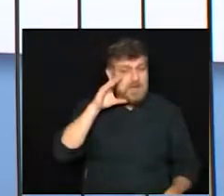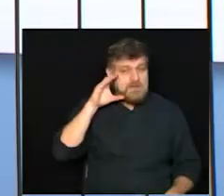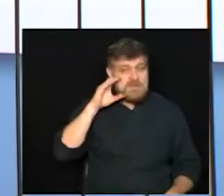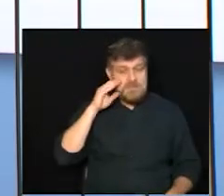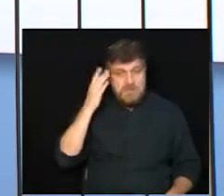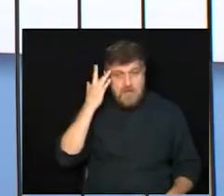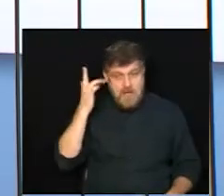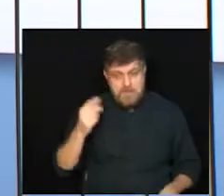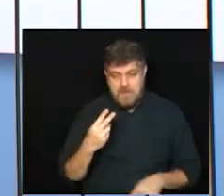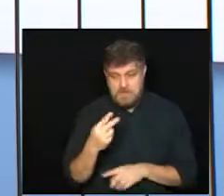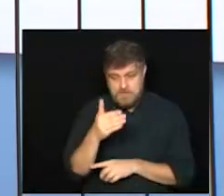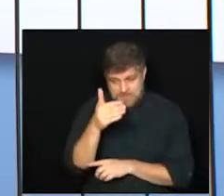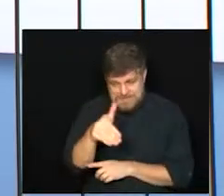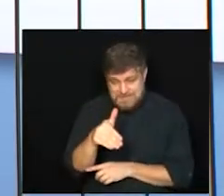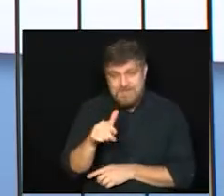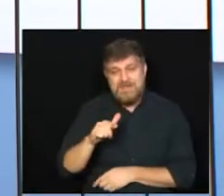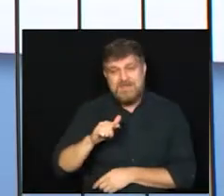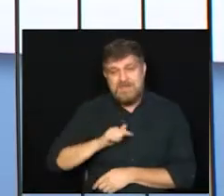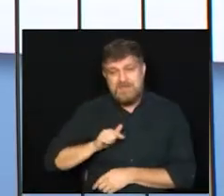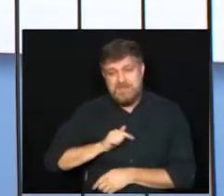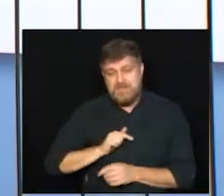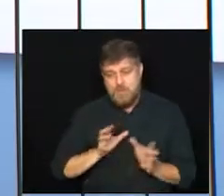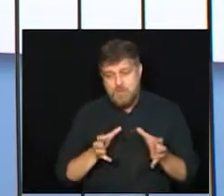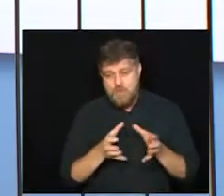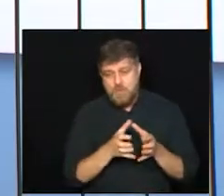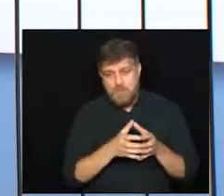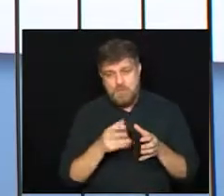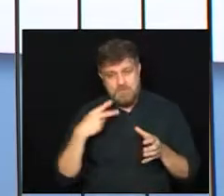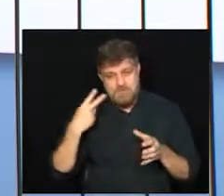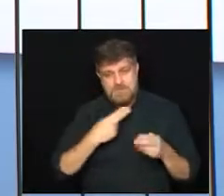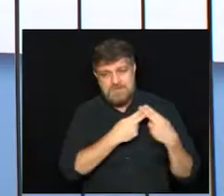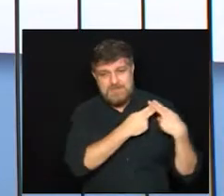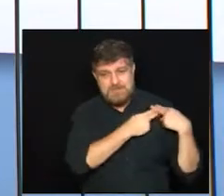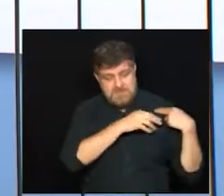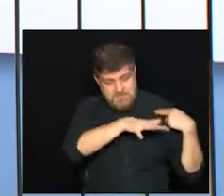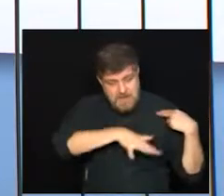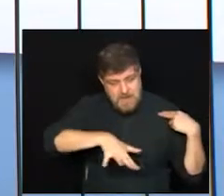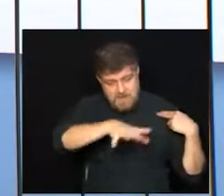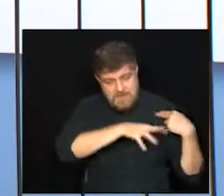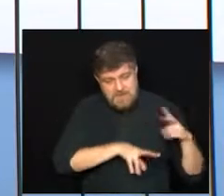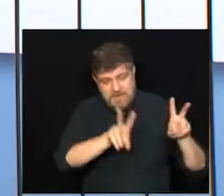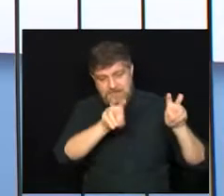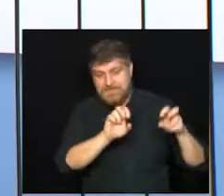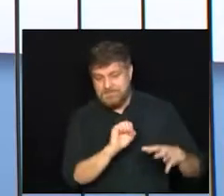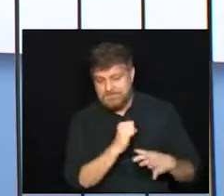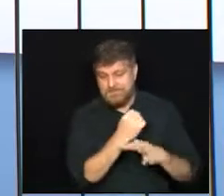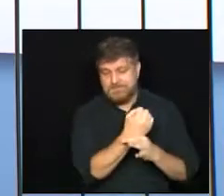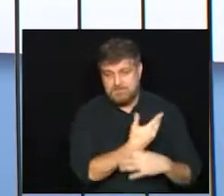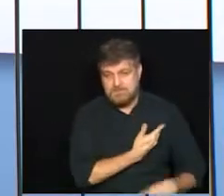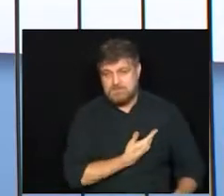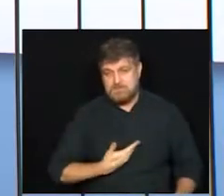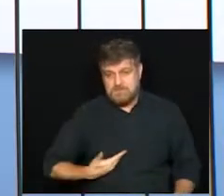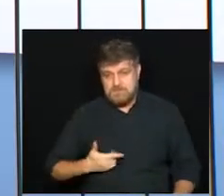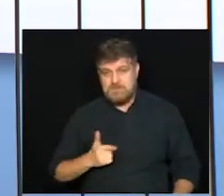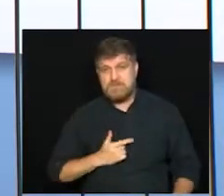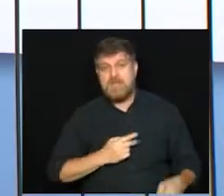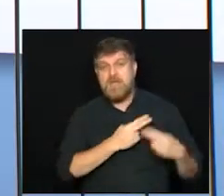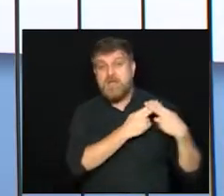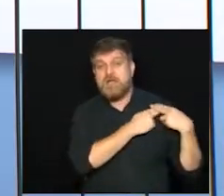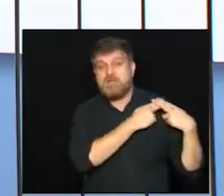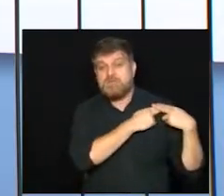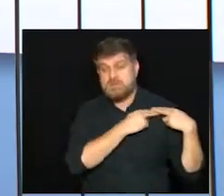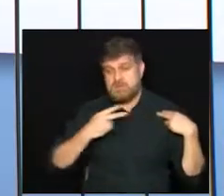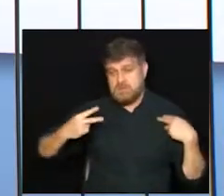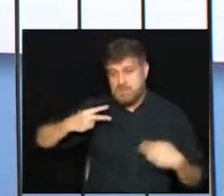amanhã, 2h30 da tarde, a Comissão Permanente de Assuntos de Segurança Pública se reúne sob a presidência